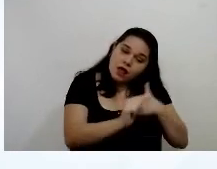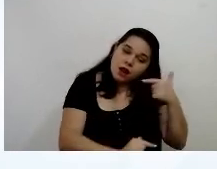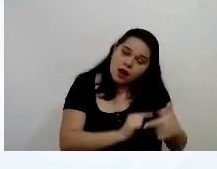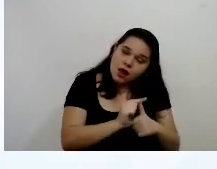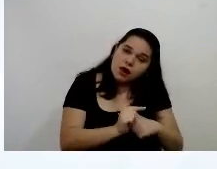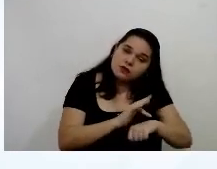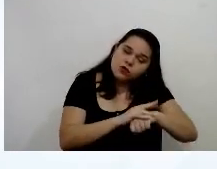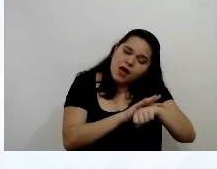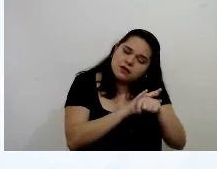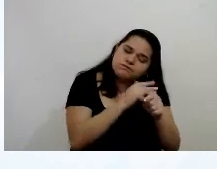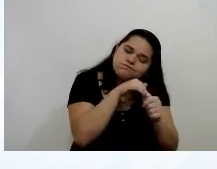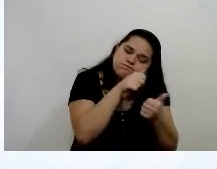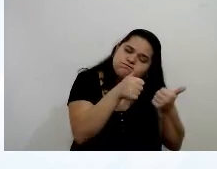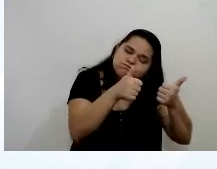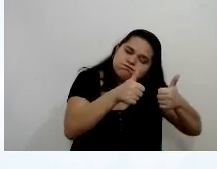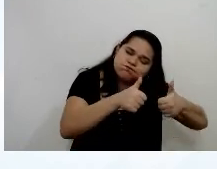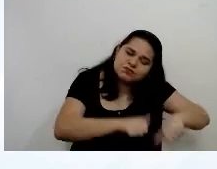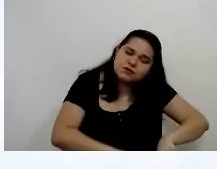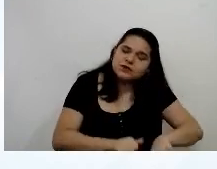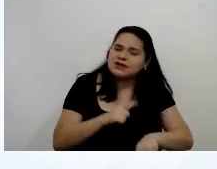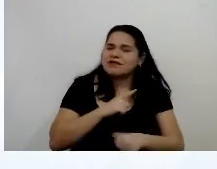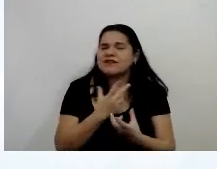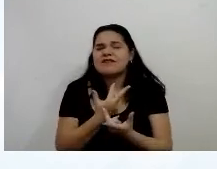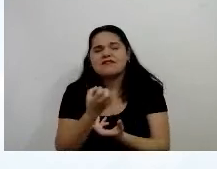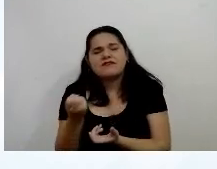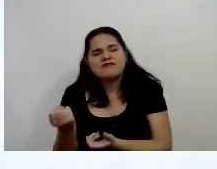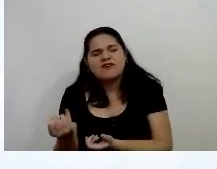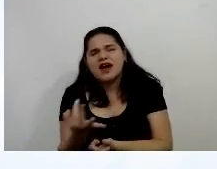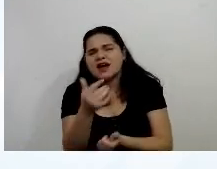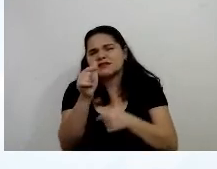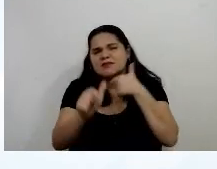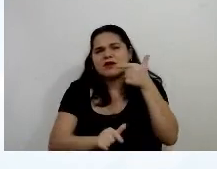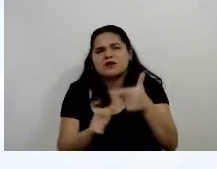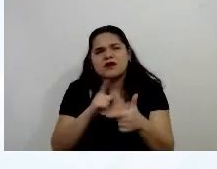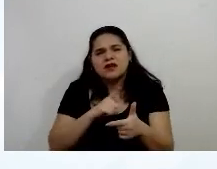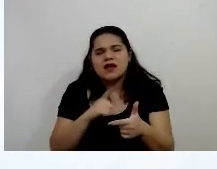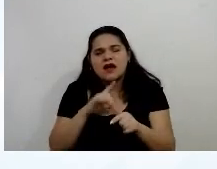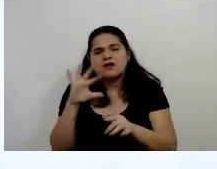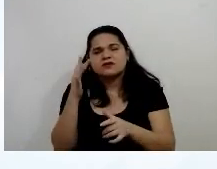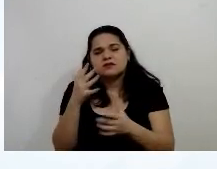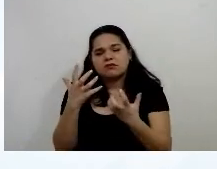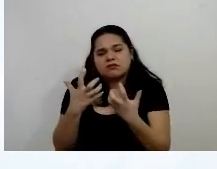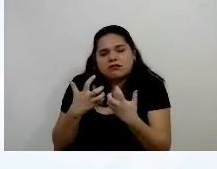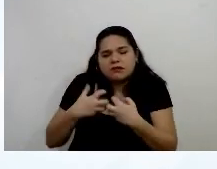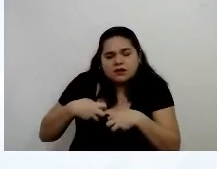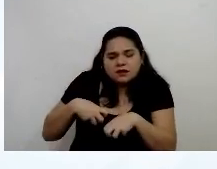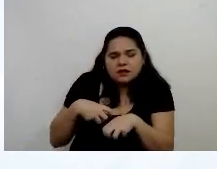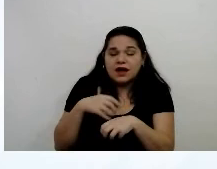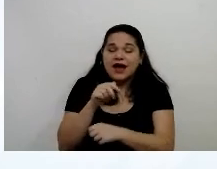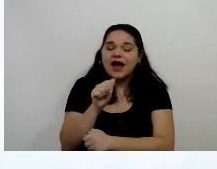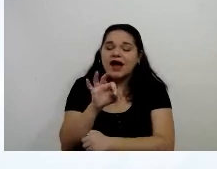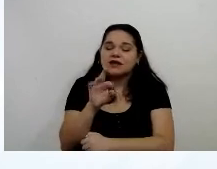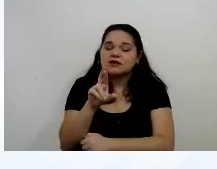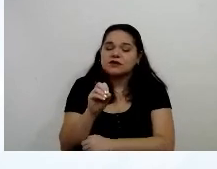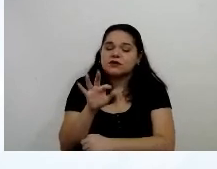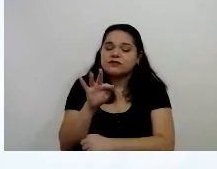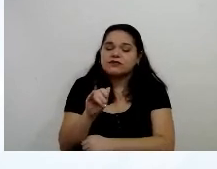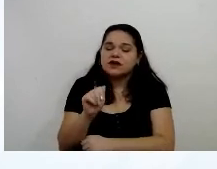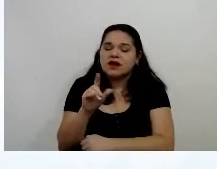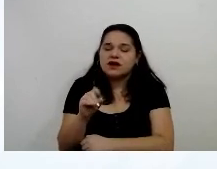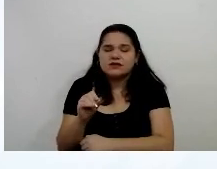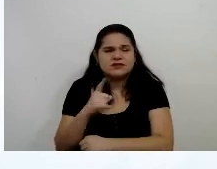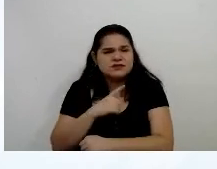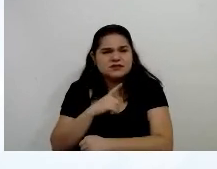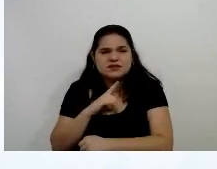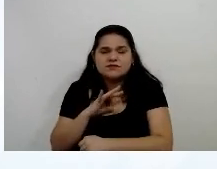trabalhadores que ficaram atrofiados, inválidos para a profissão. Isso aconteceu no início da instalação